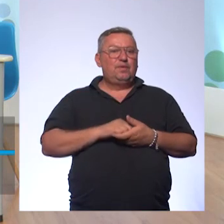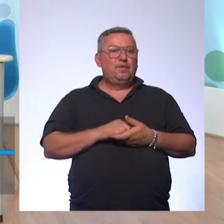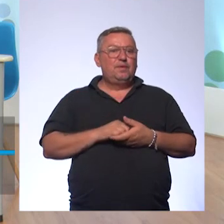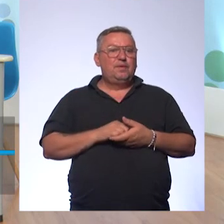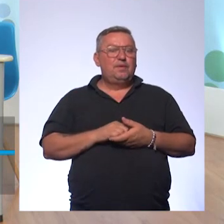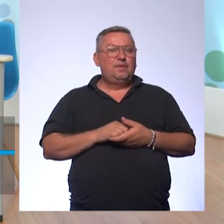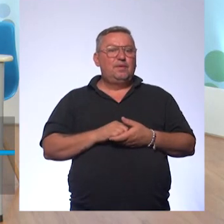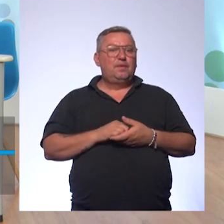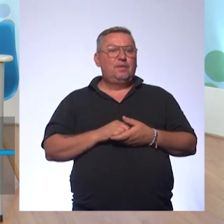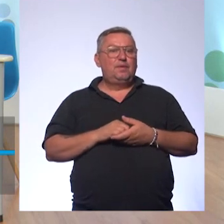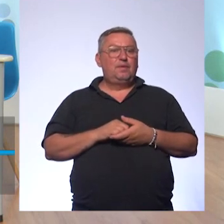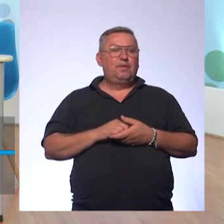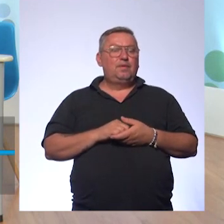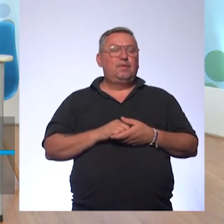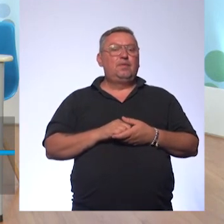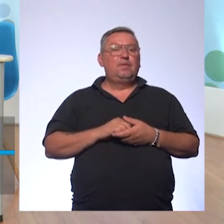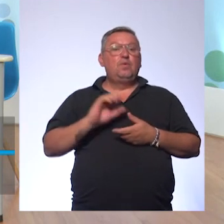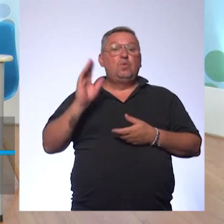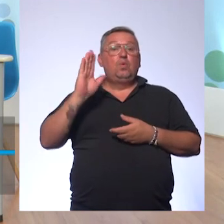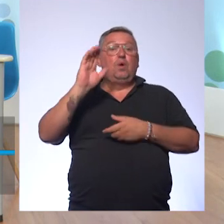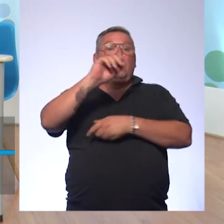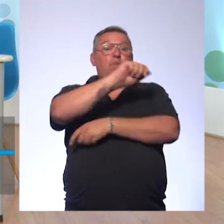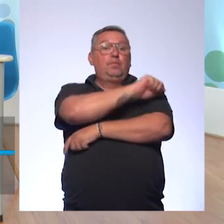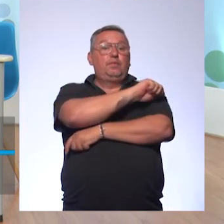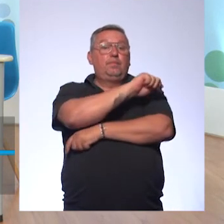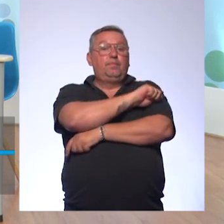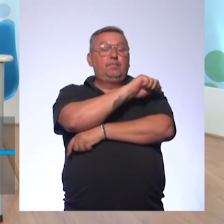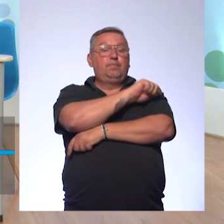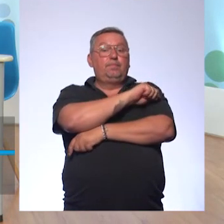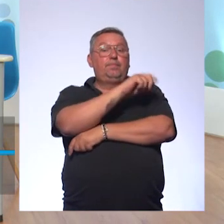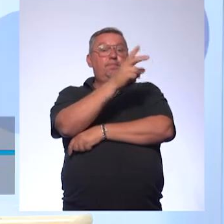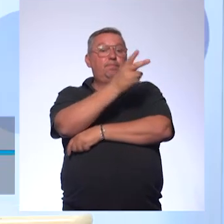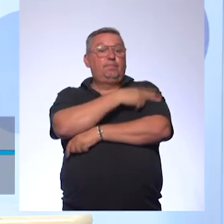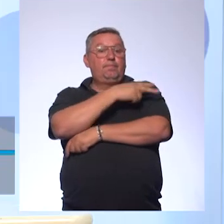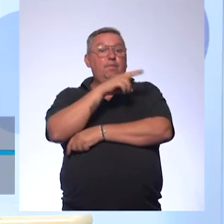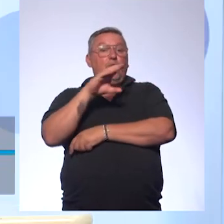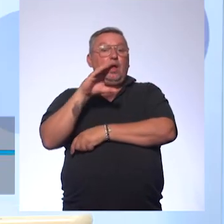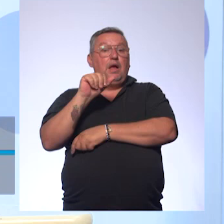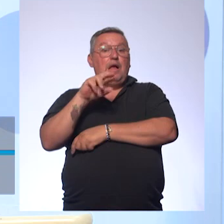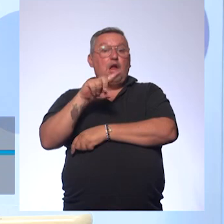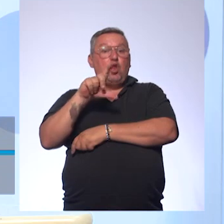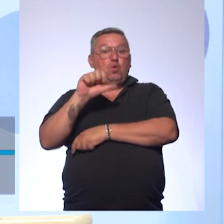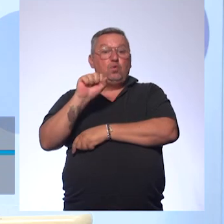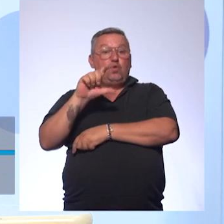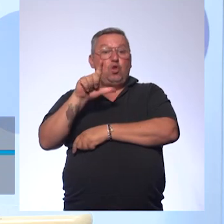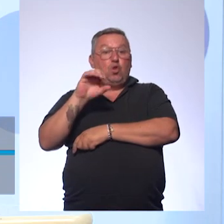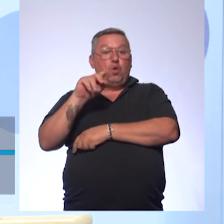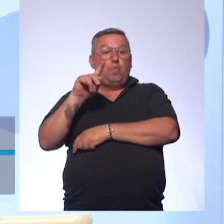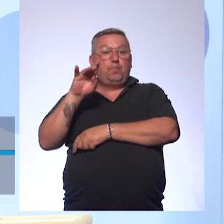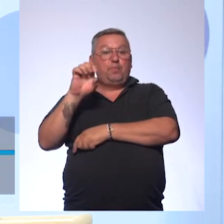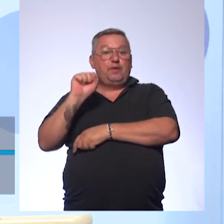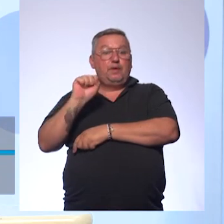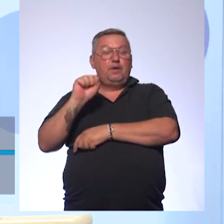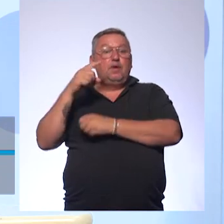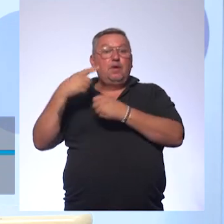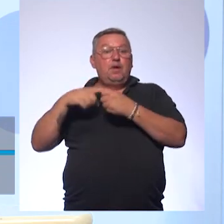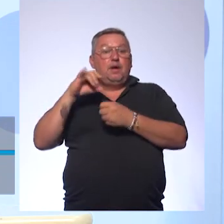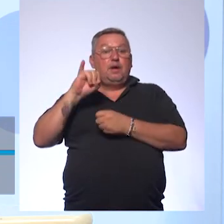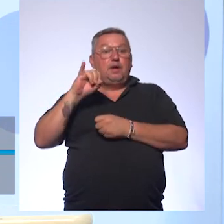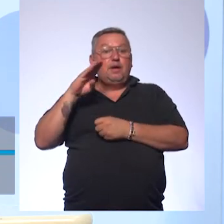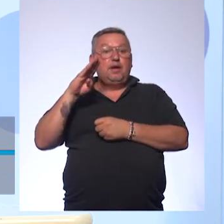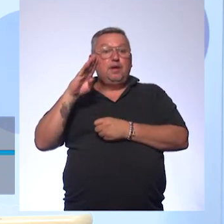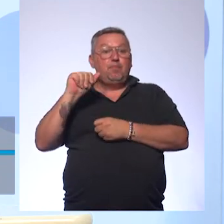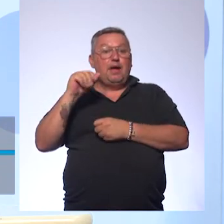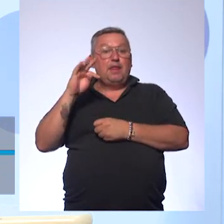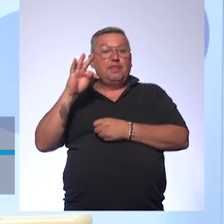daquela árvore, né? Você tem ali, onde tinha uma árvore, tinha um processo ali acontecendo, já não tem mais. Você já